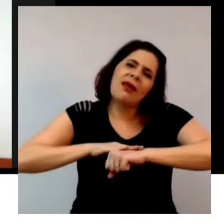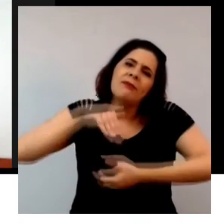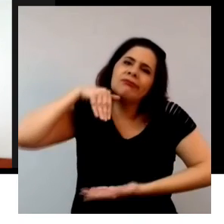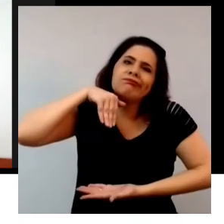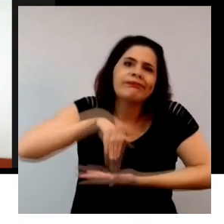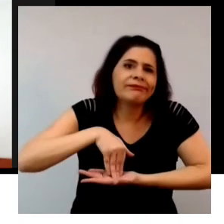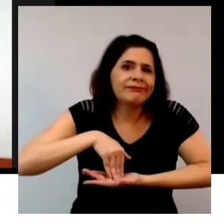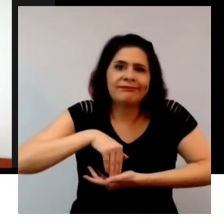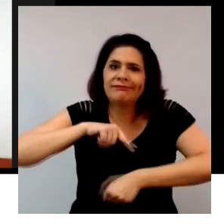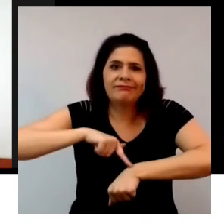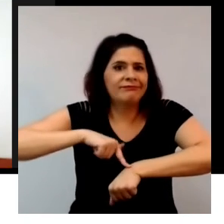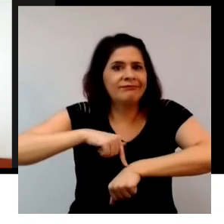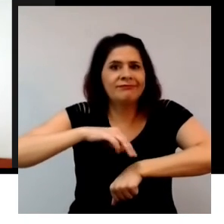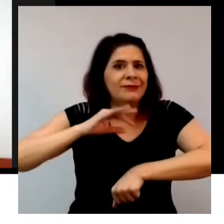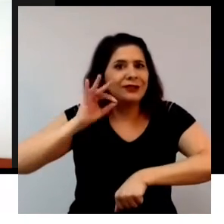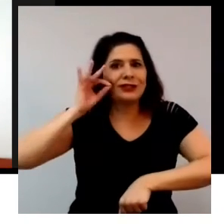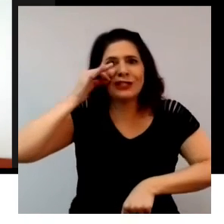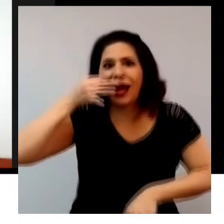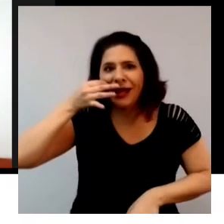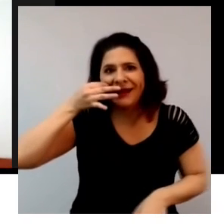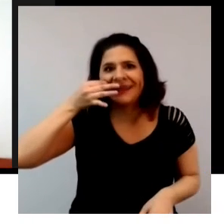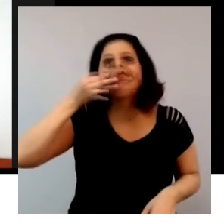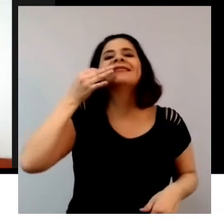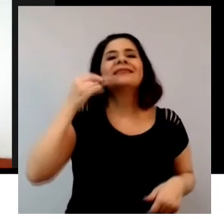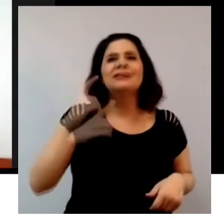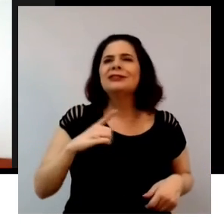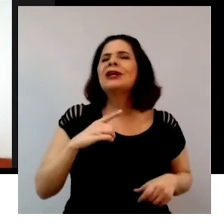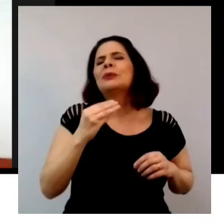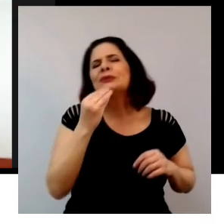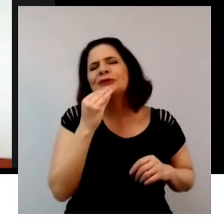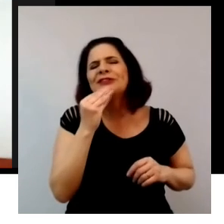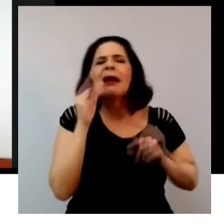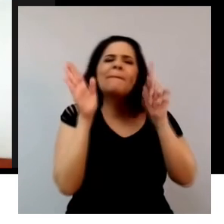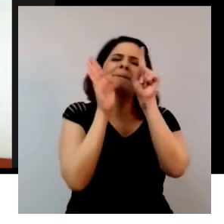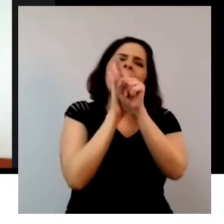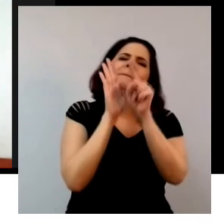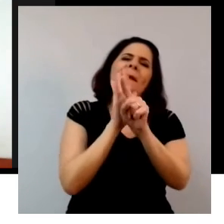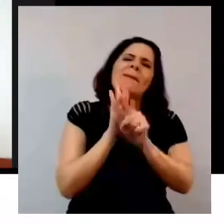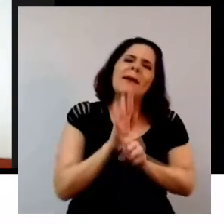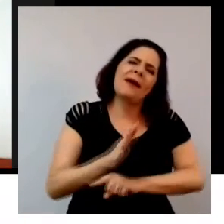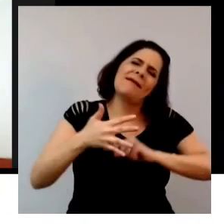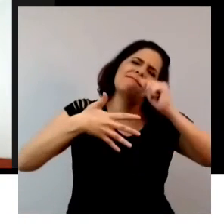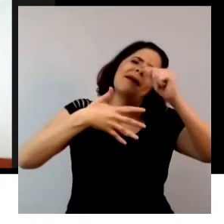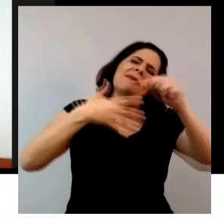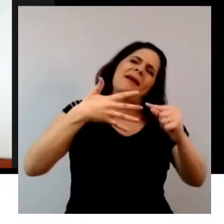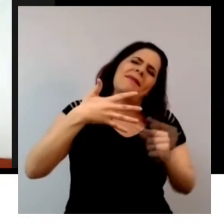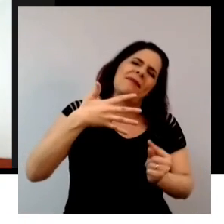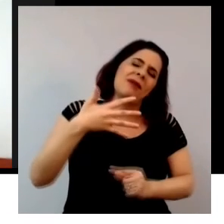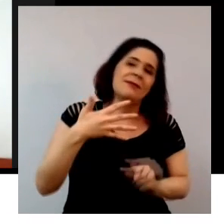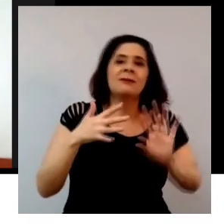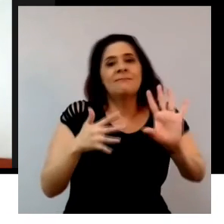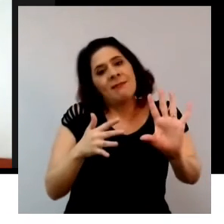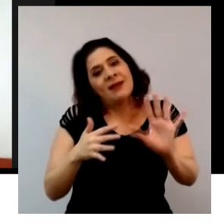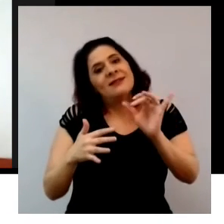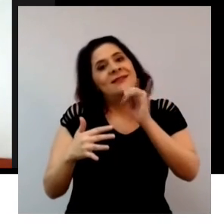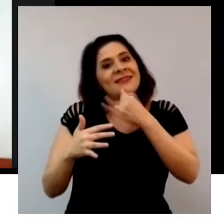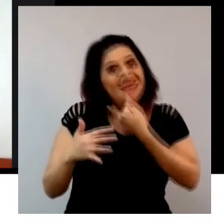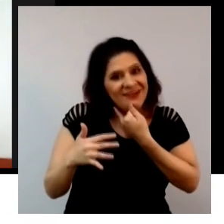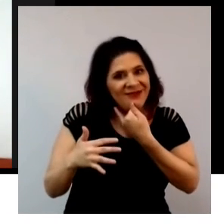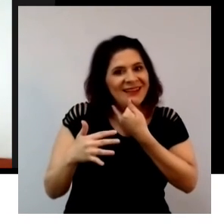tinha várias outras perguntas aqui, vocês sabem disso, né? Tinha várias outras perguntas aqui, umas estão na minha garganta, inclusive,